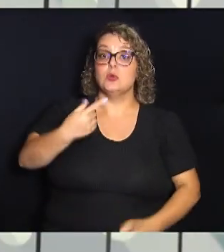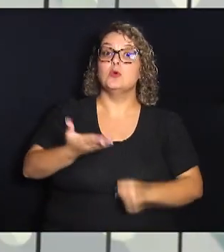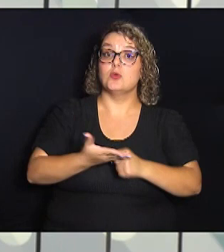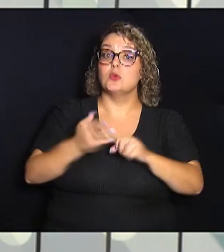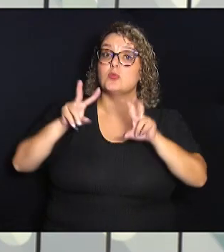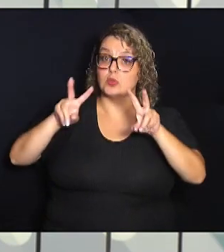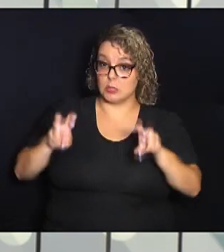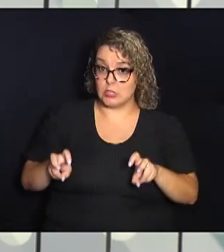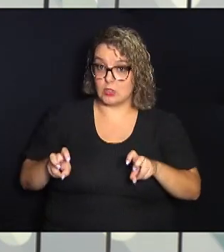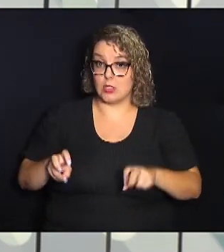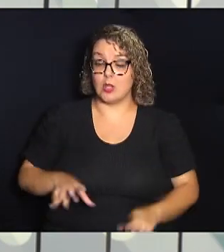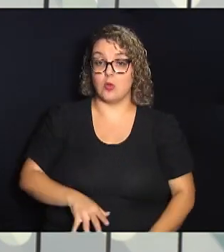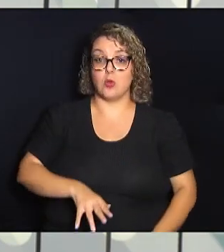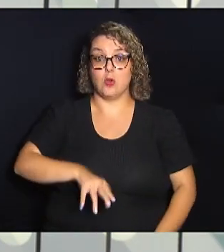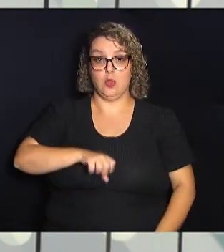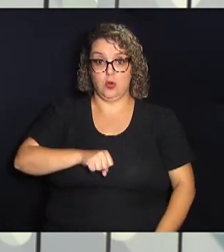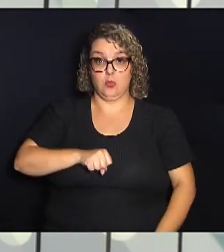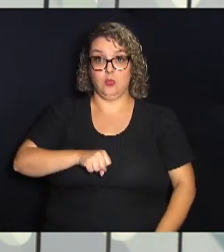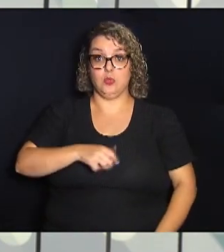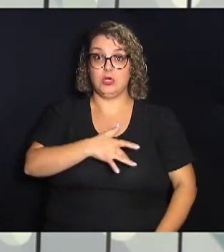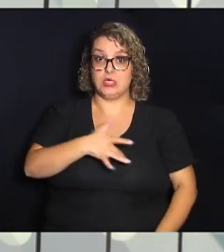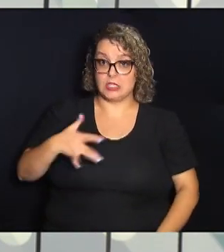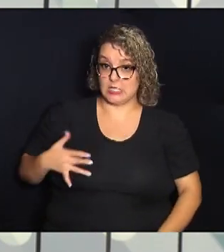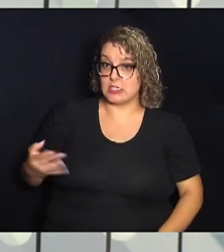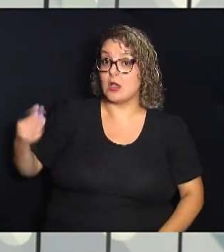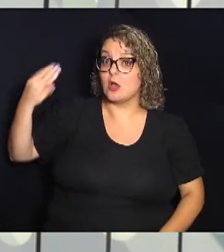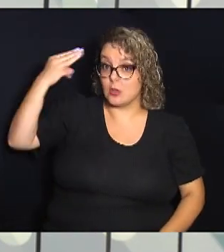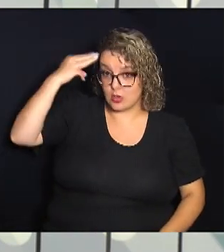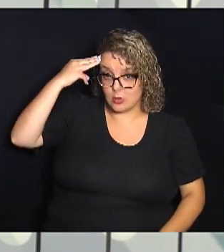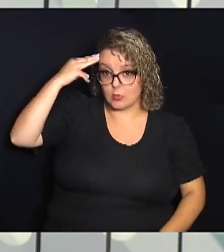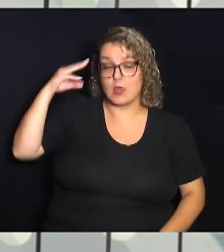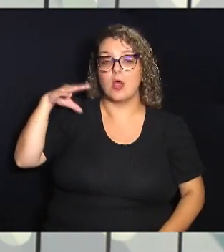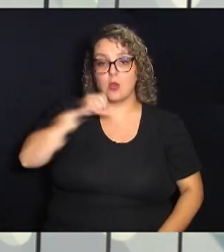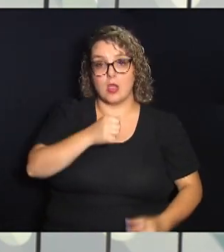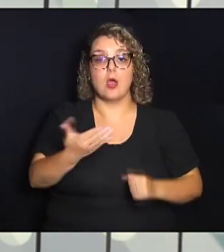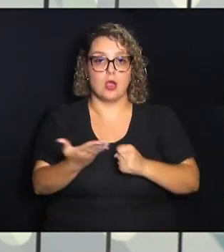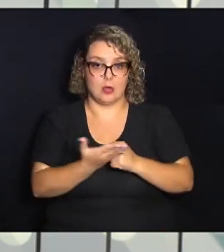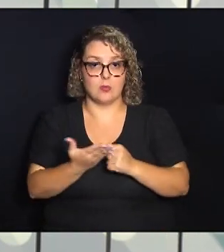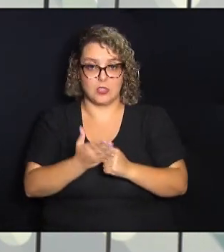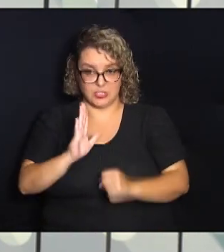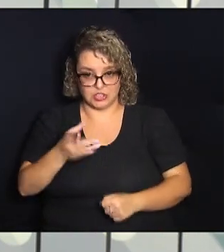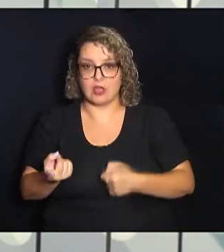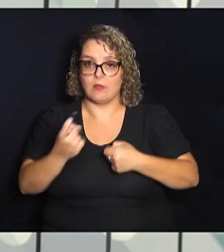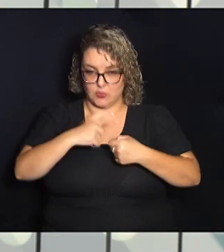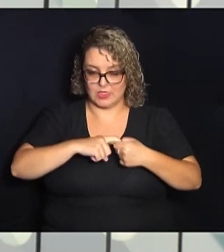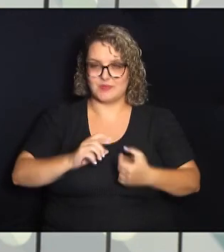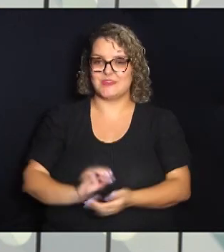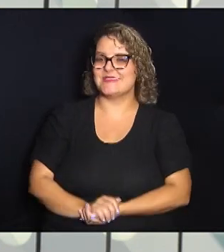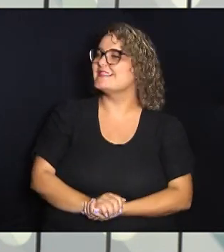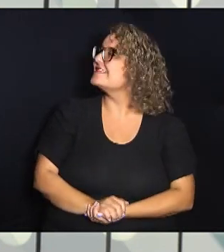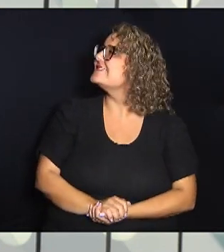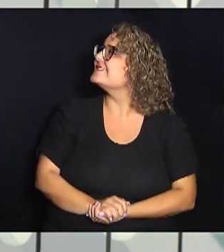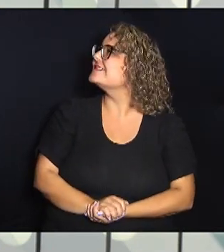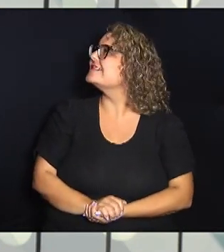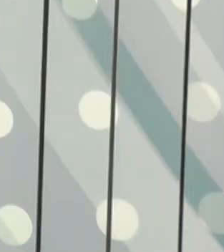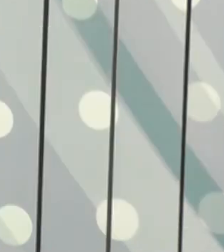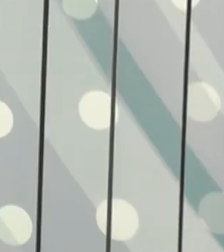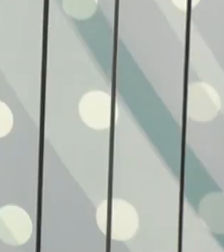será sobre menopausa e saúde mental. Nós vamos para um rápido intervalo e já voltamos.